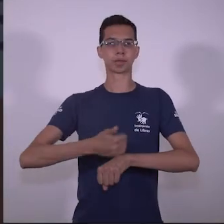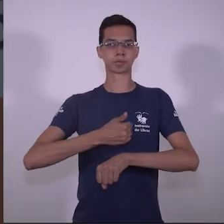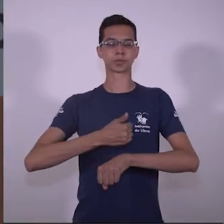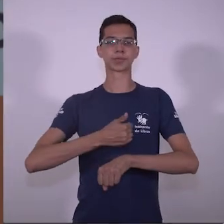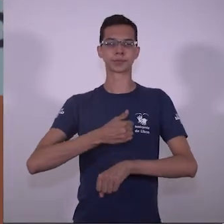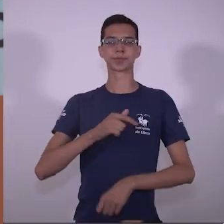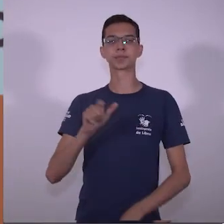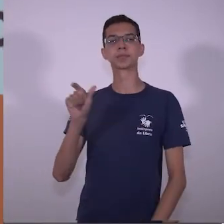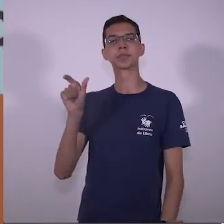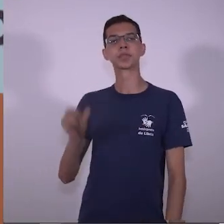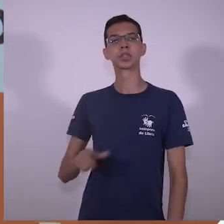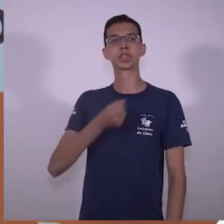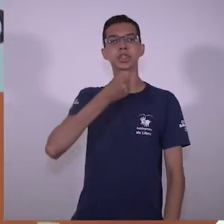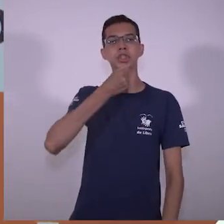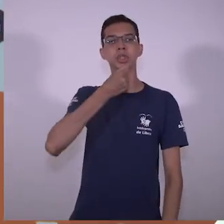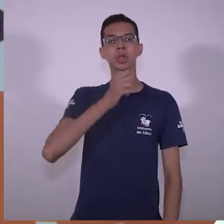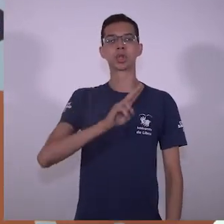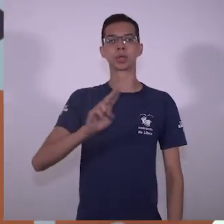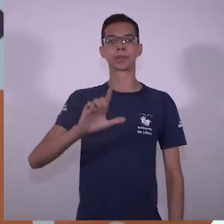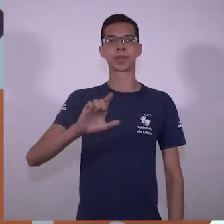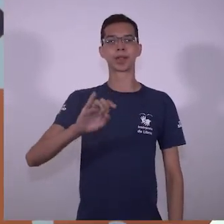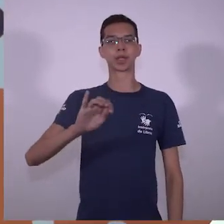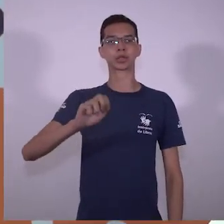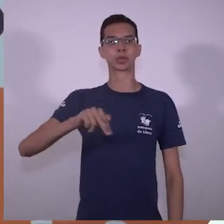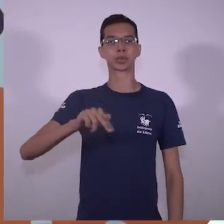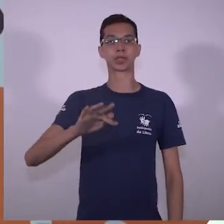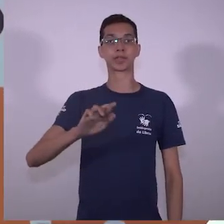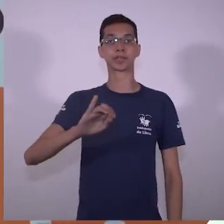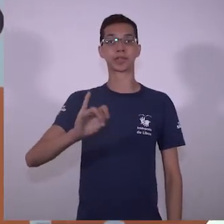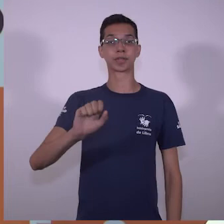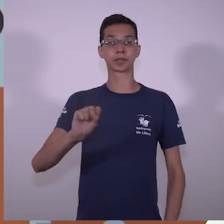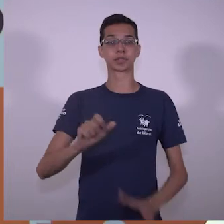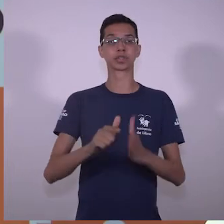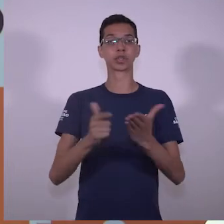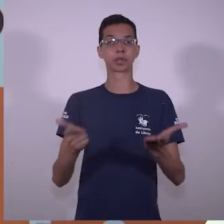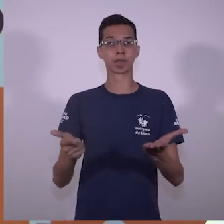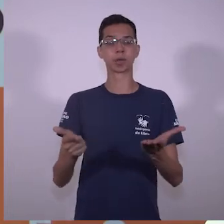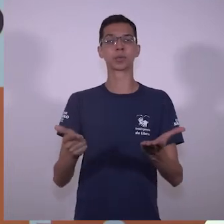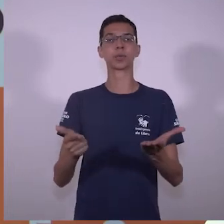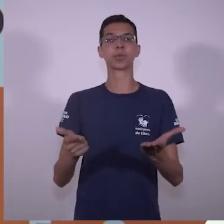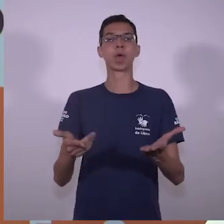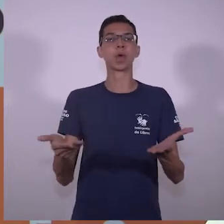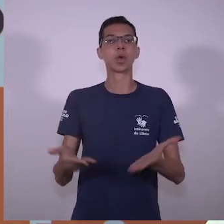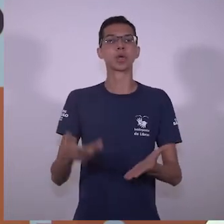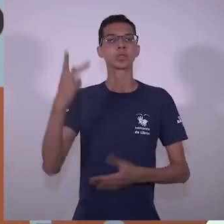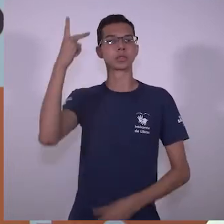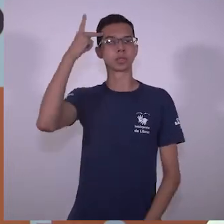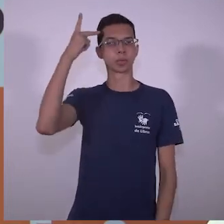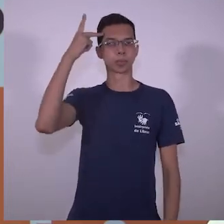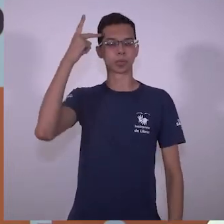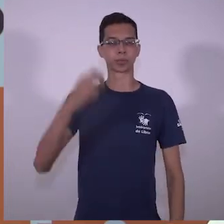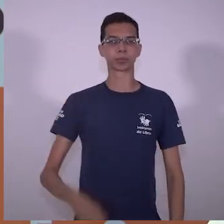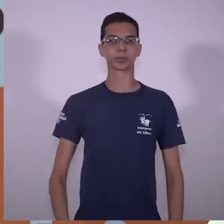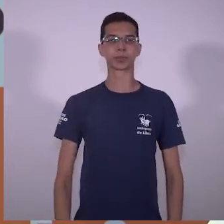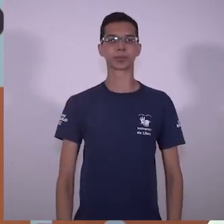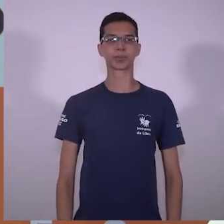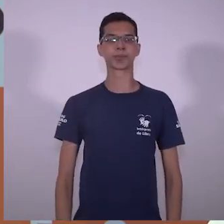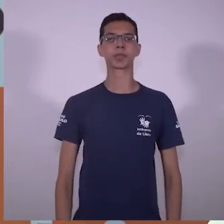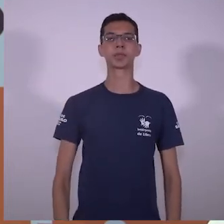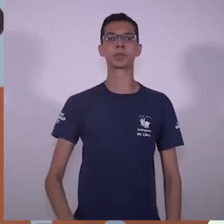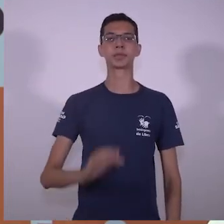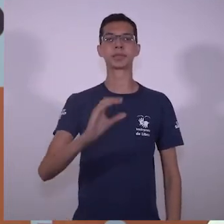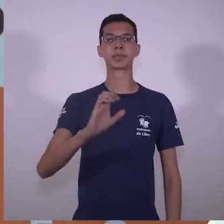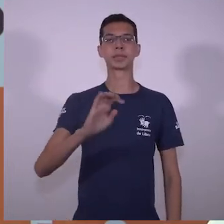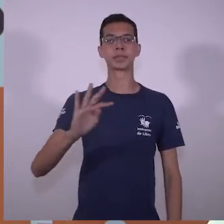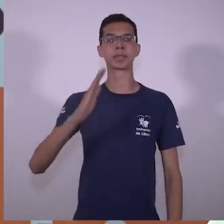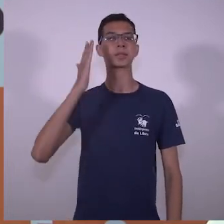jornalistas. Cleiton Freitas, do jornal Agora São Paulo. Dados da própria CET indicam que a quantidade